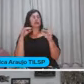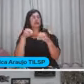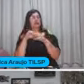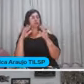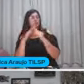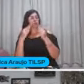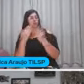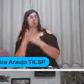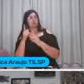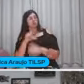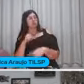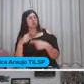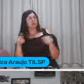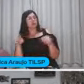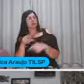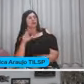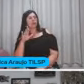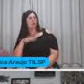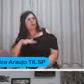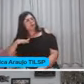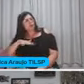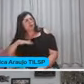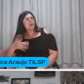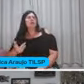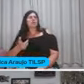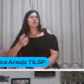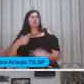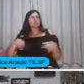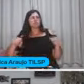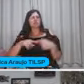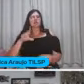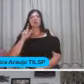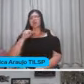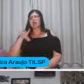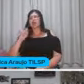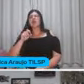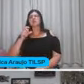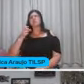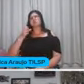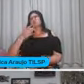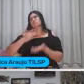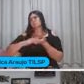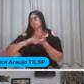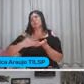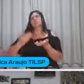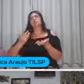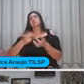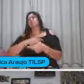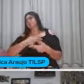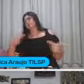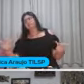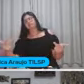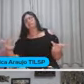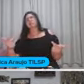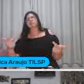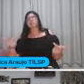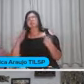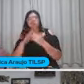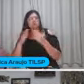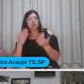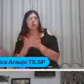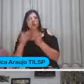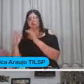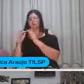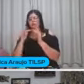Ela tem que ouvir o rap A música clássica O sertanejo O samba O chorinho Na escola Ela tem que ter